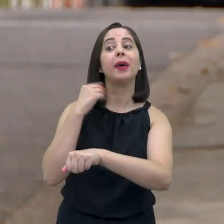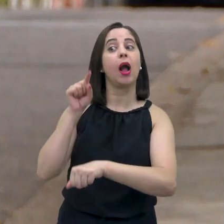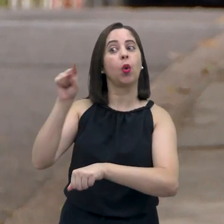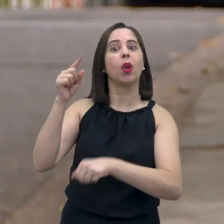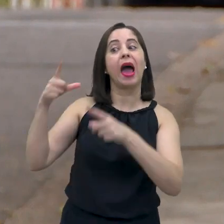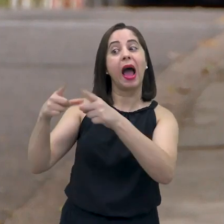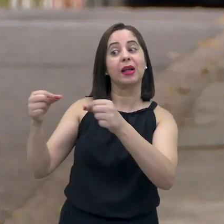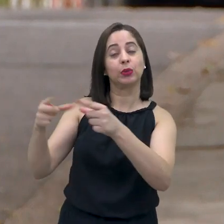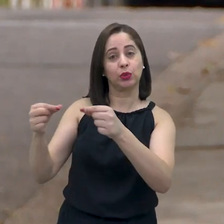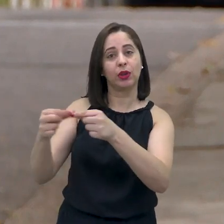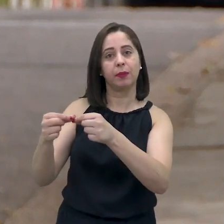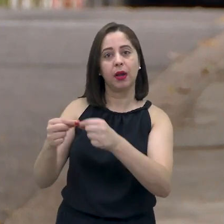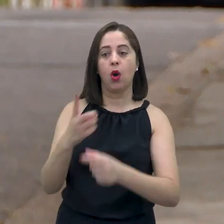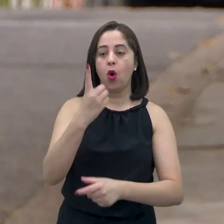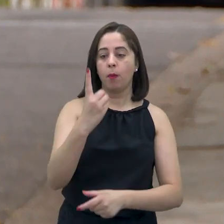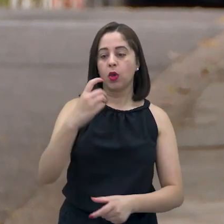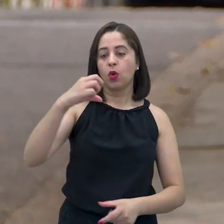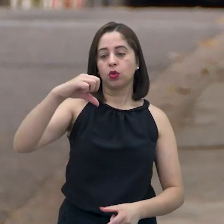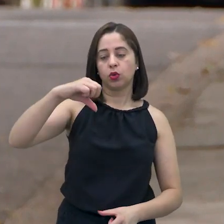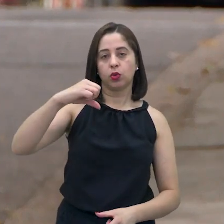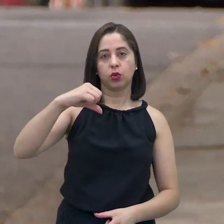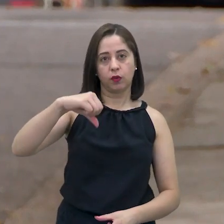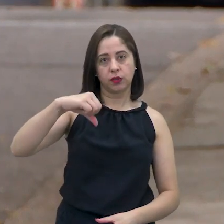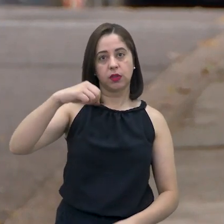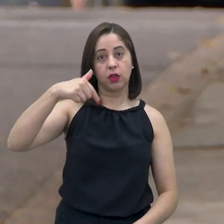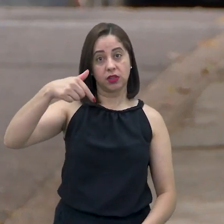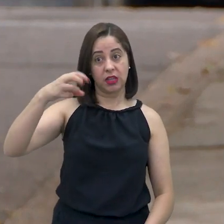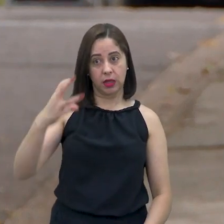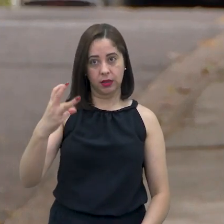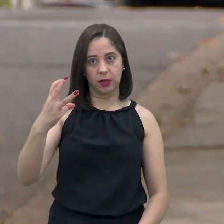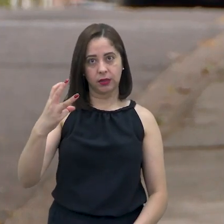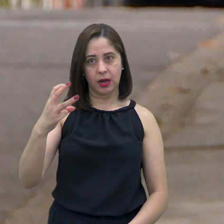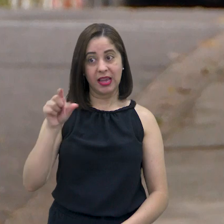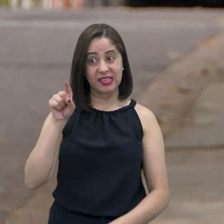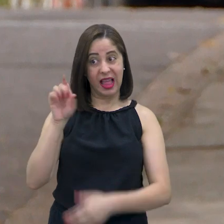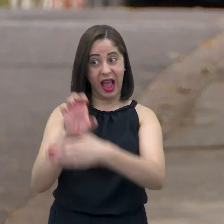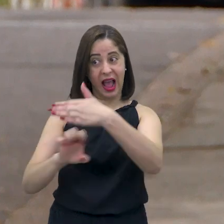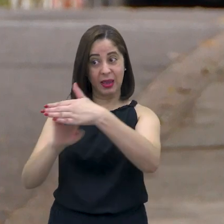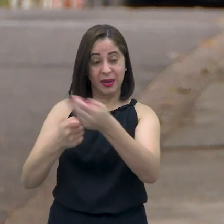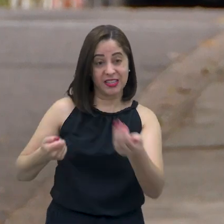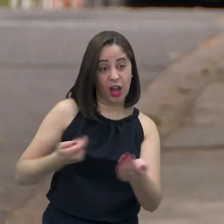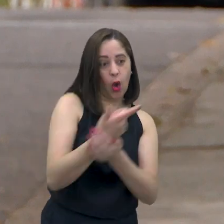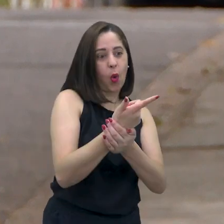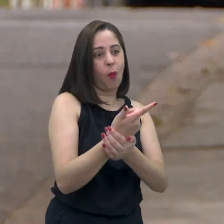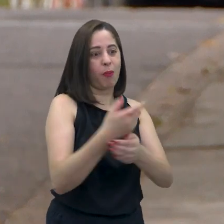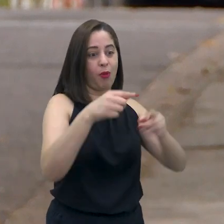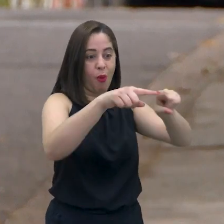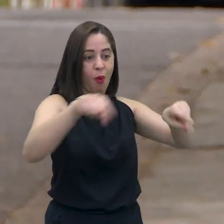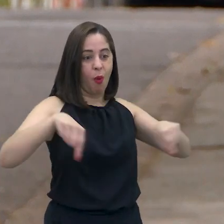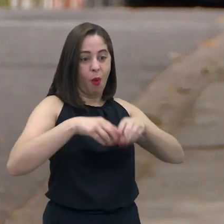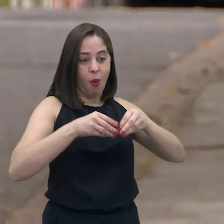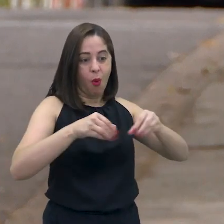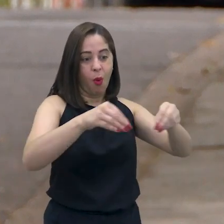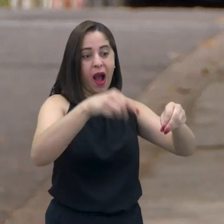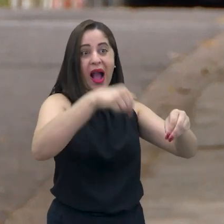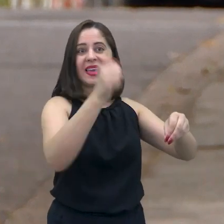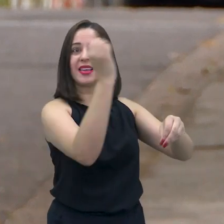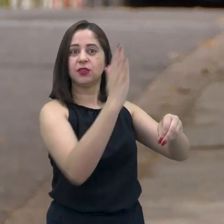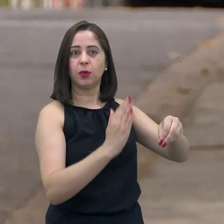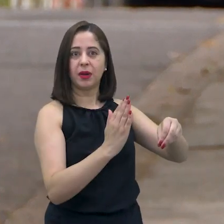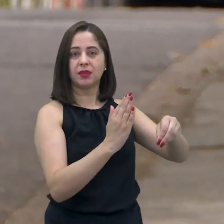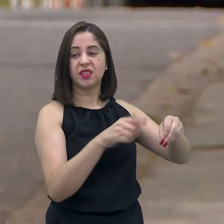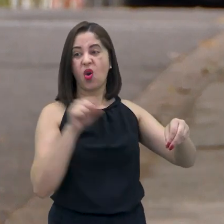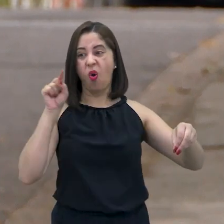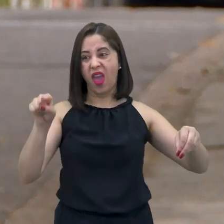Japão em 1973 a empresa japonesa adquiriu a área para transformar em uma nova cidade dois anos